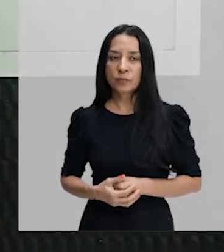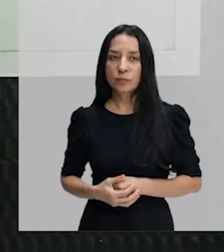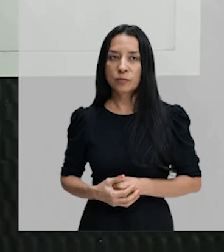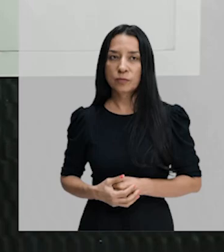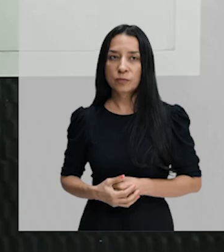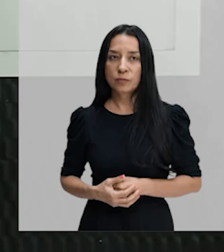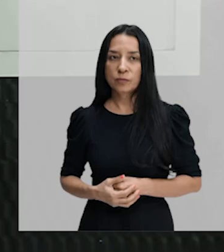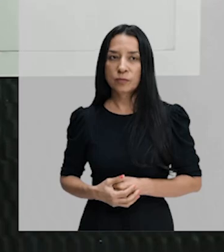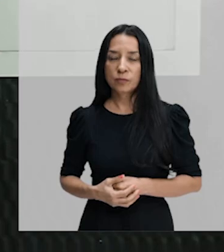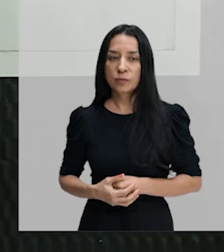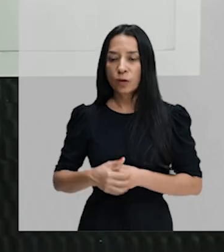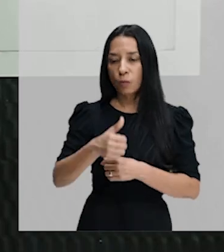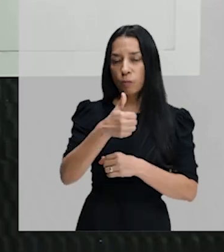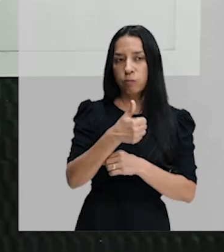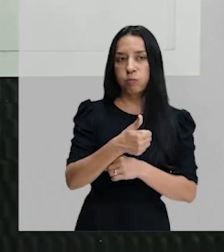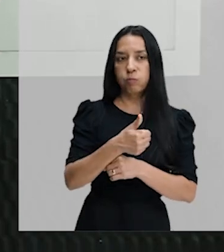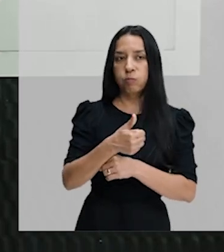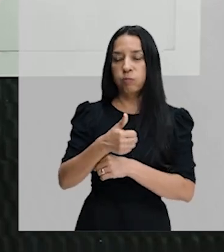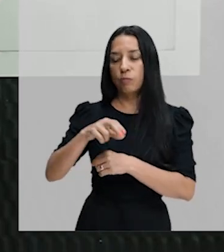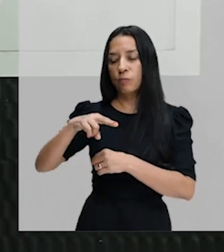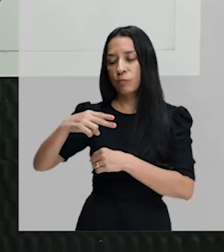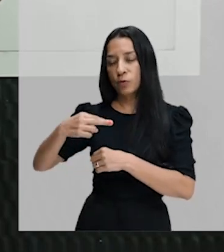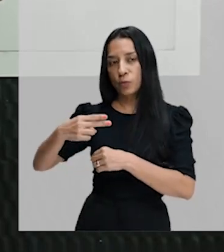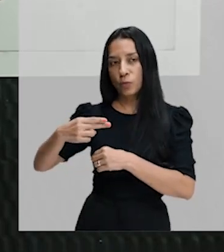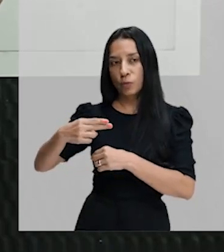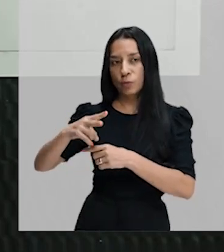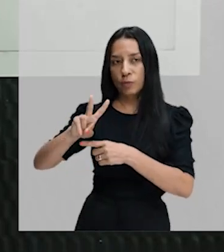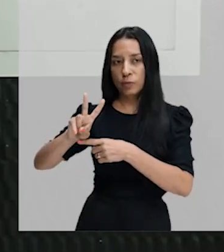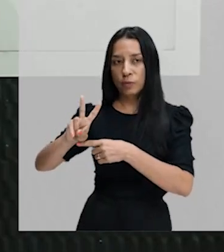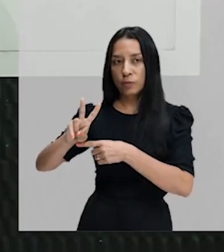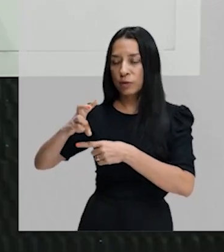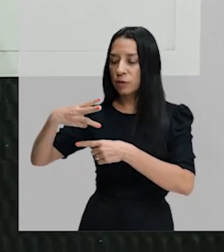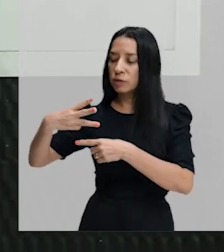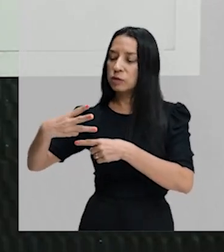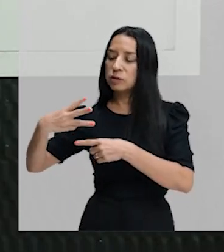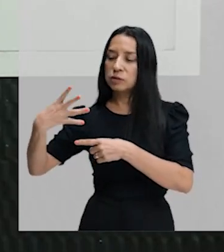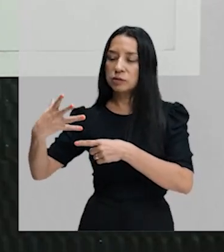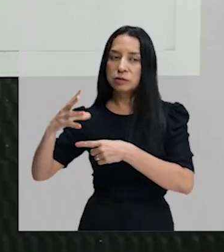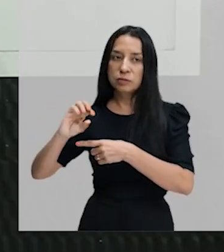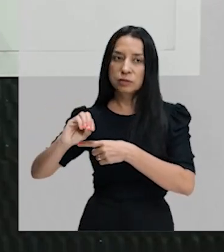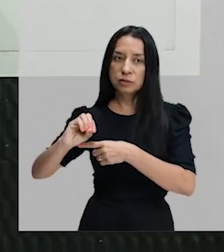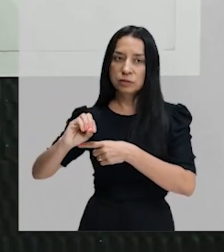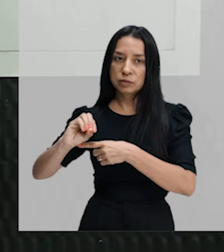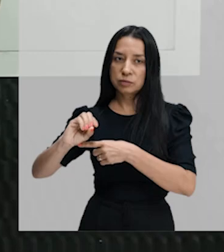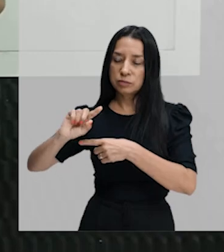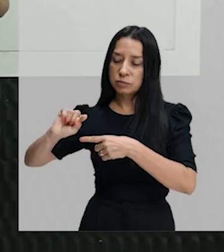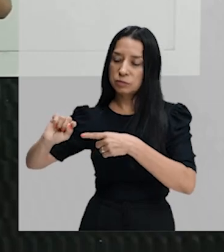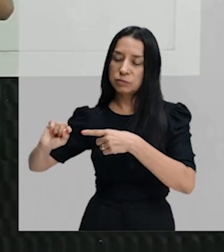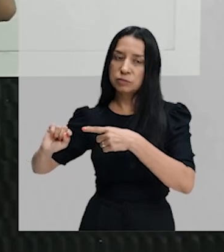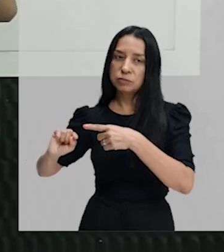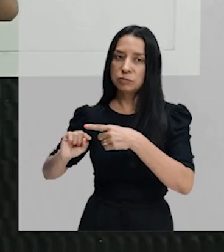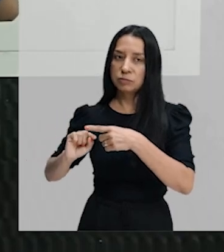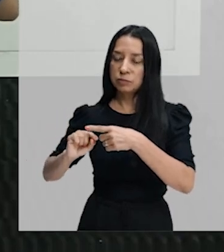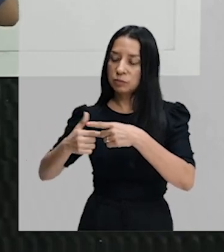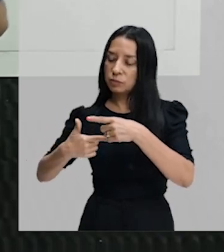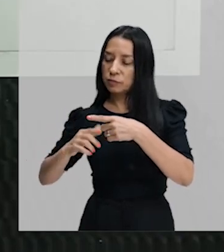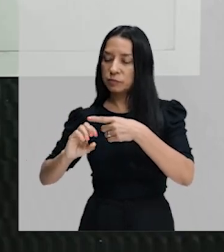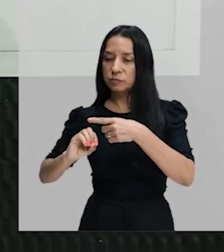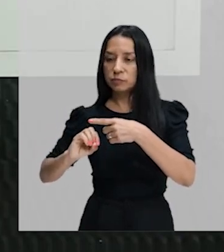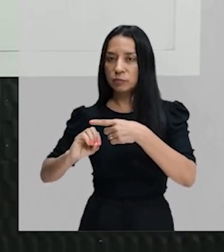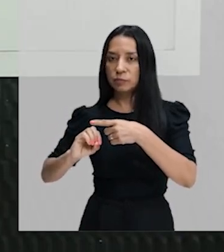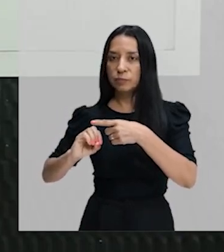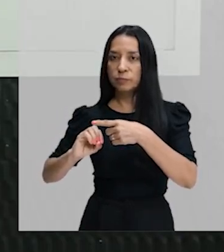ele vai ser igual a velocidade que é 340 dividido por 20